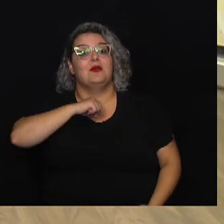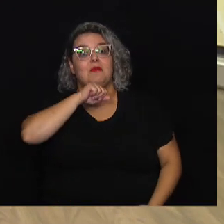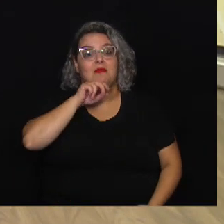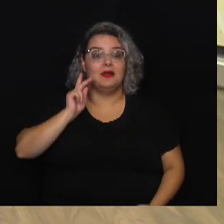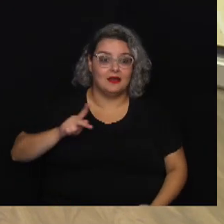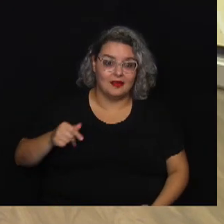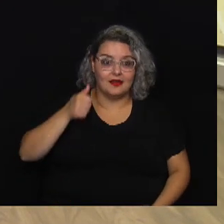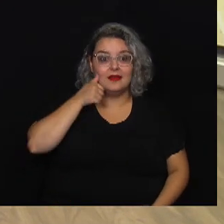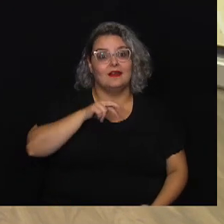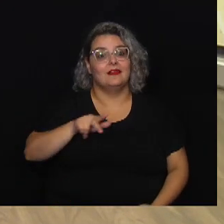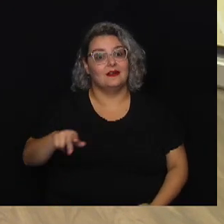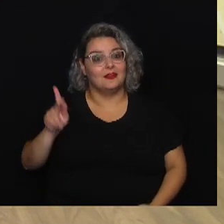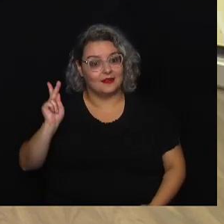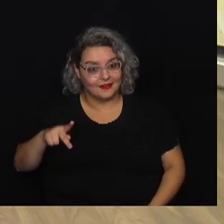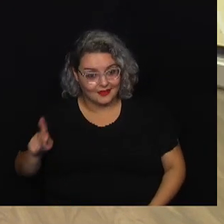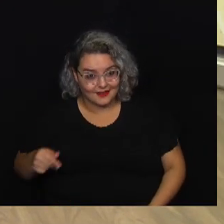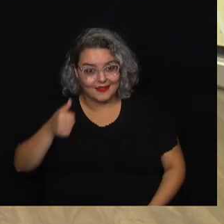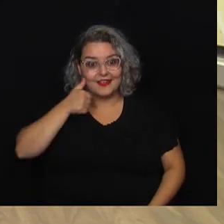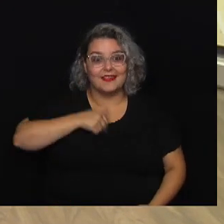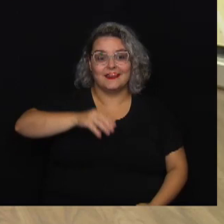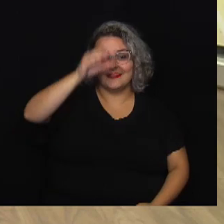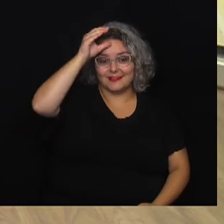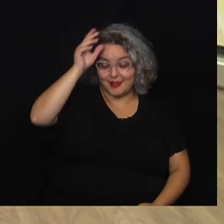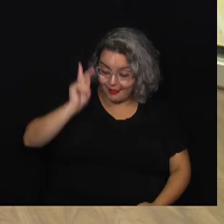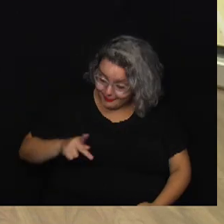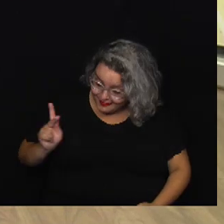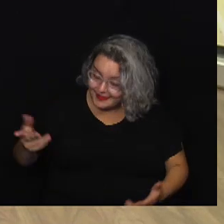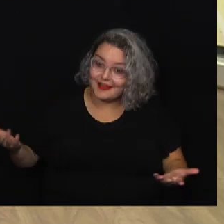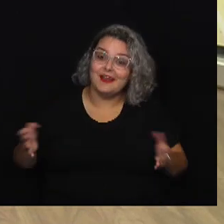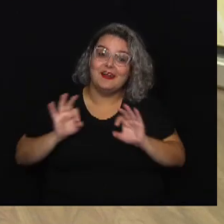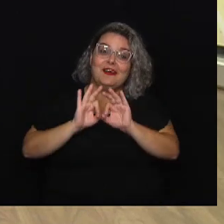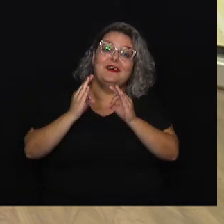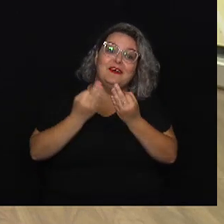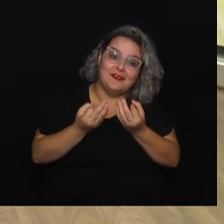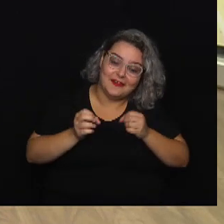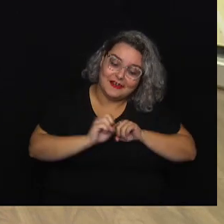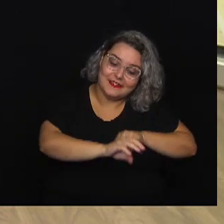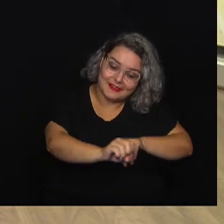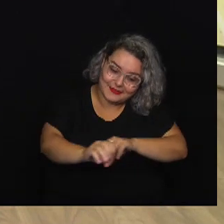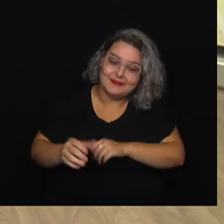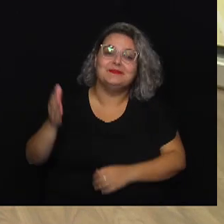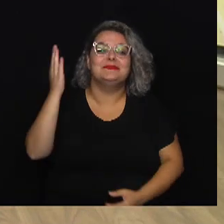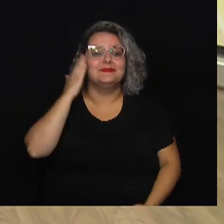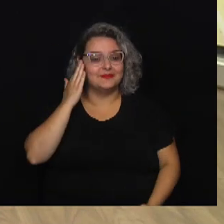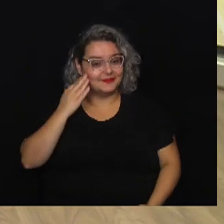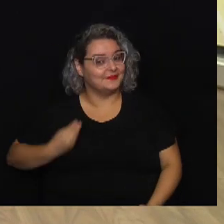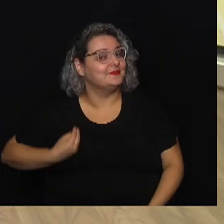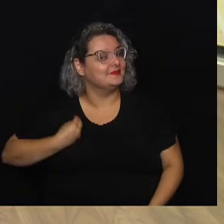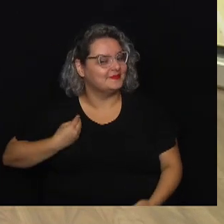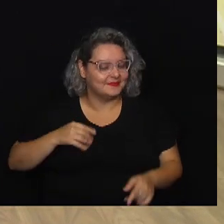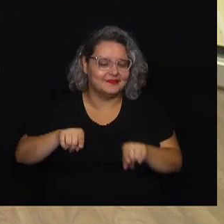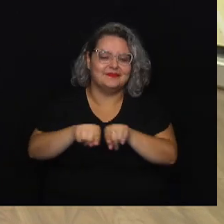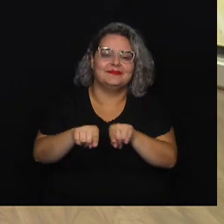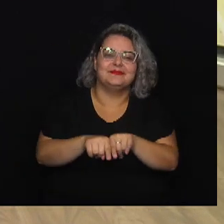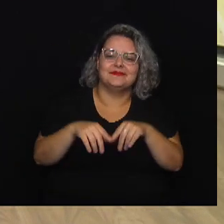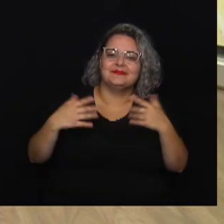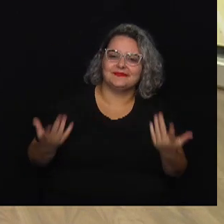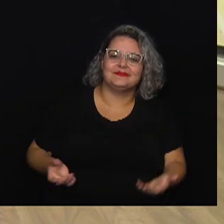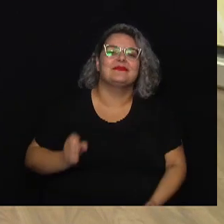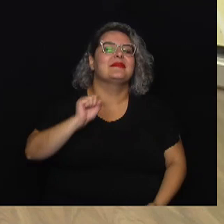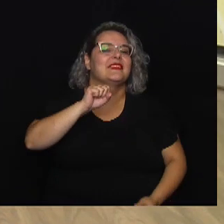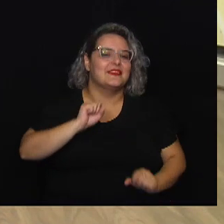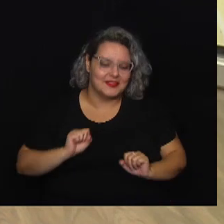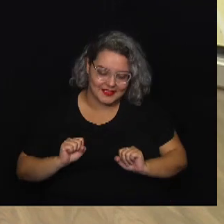professora, irmã professora, tia professora, então família de educadores, eu sei o que eles passam também, então vou defender Isso.